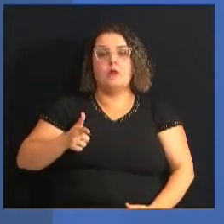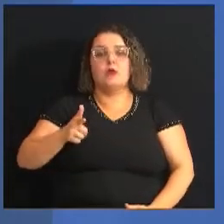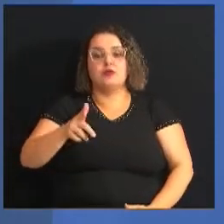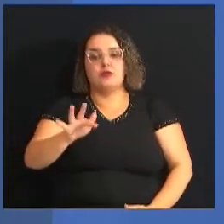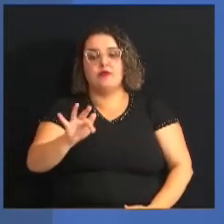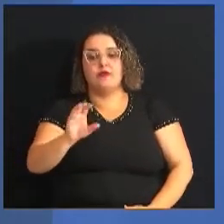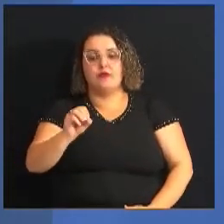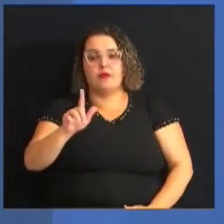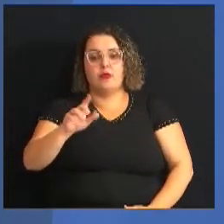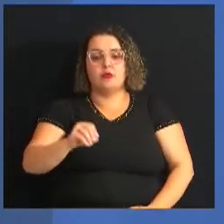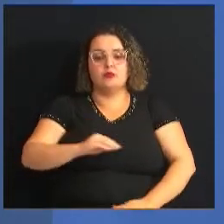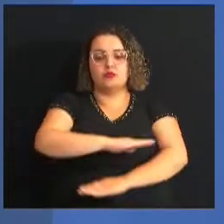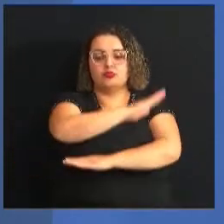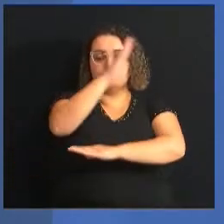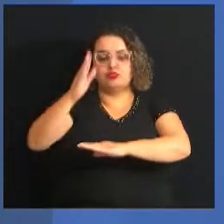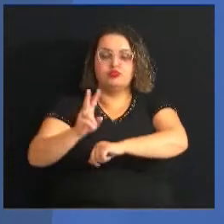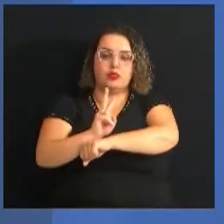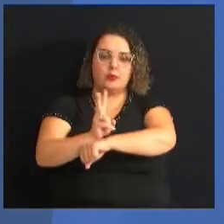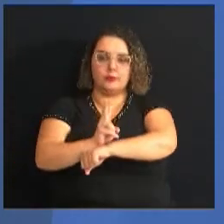aos vigilantes.